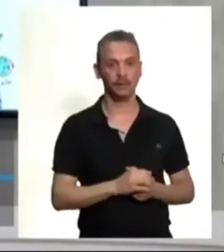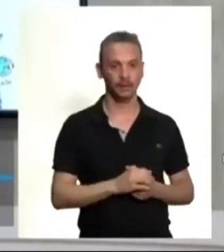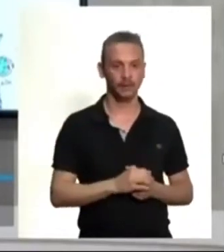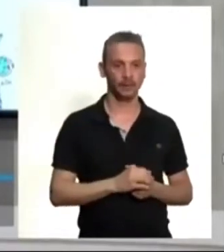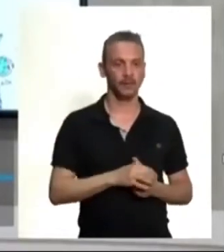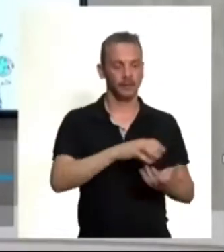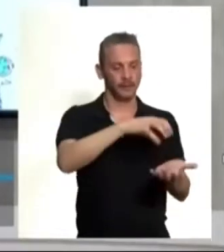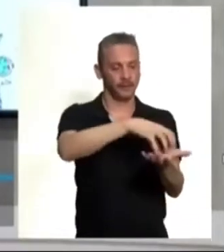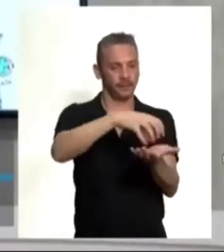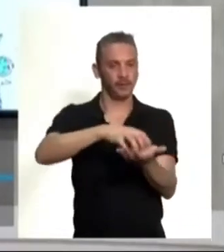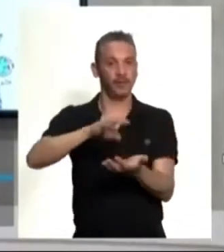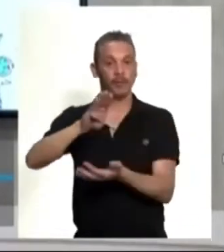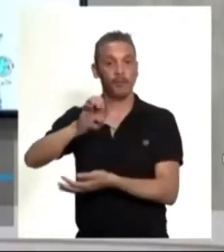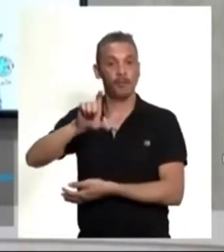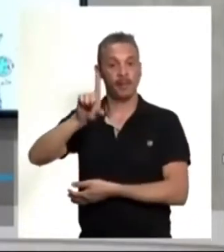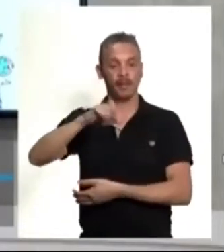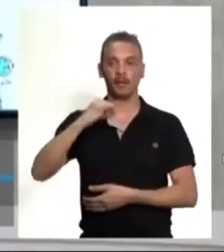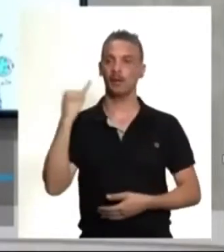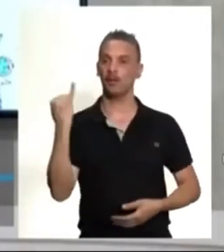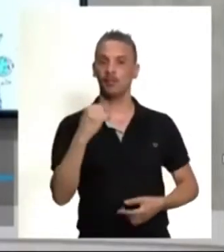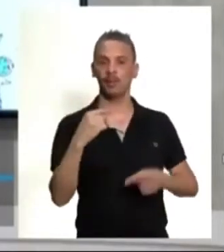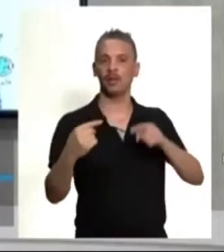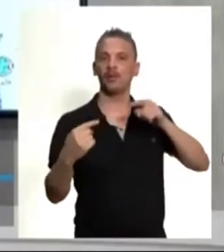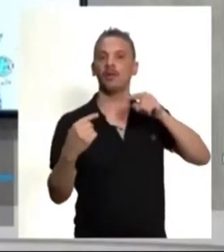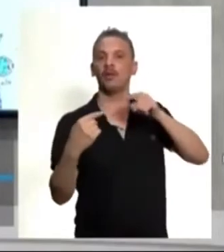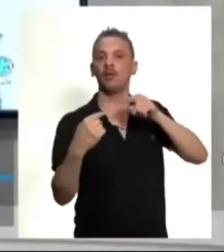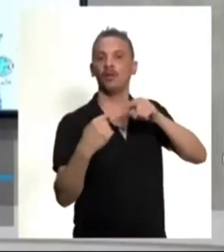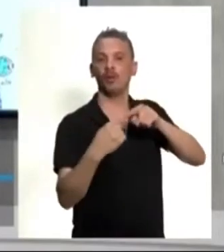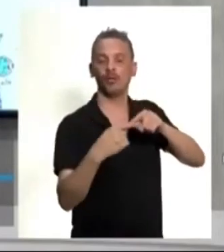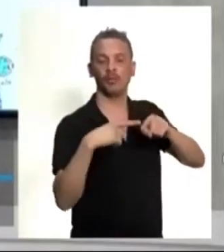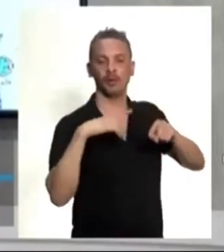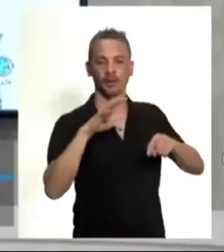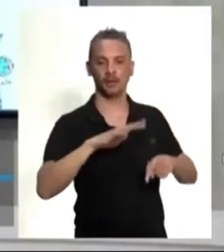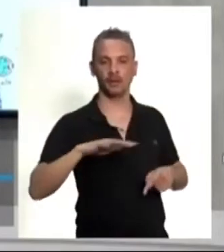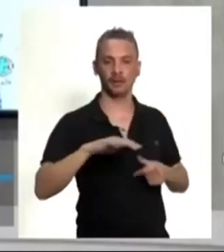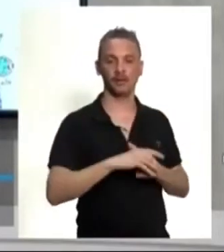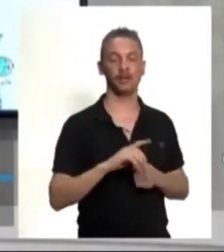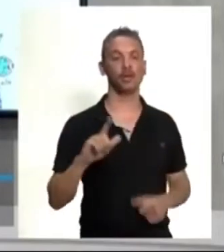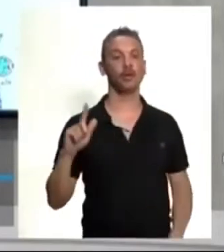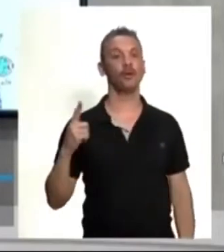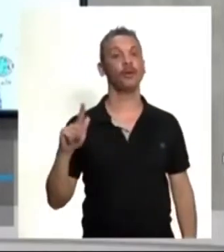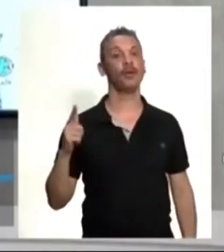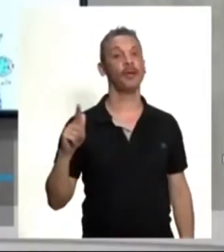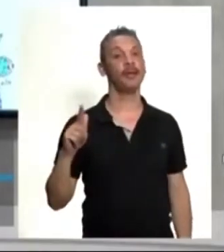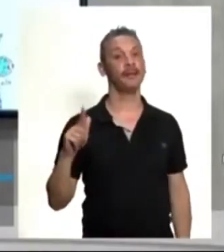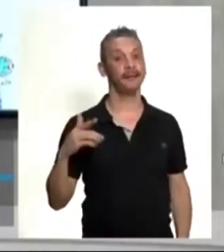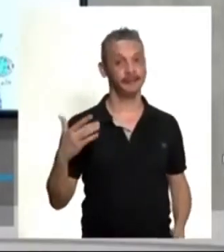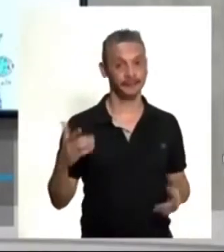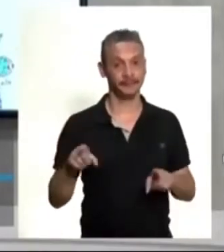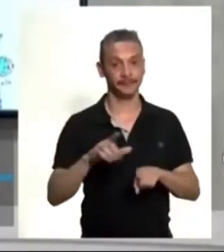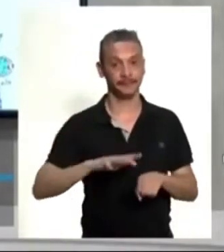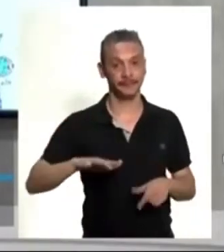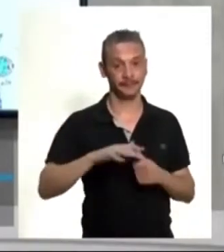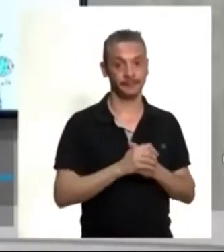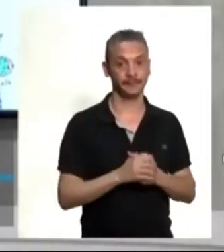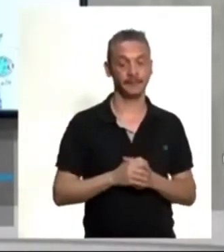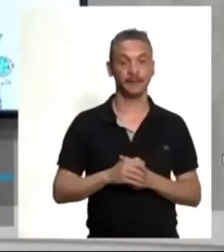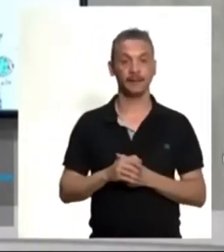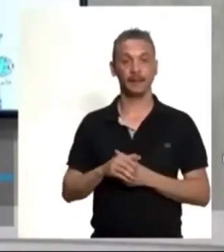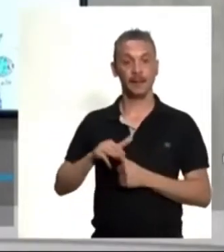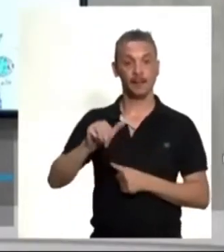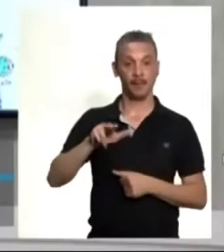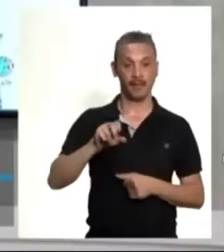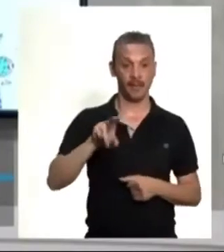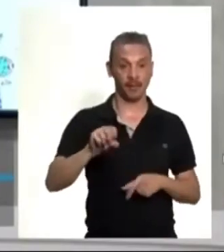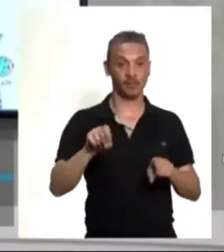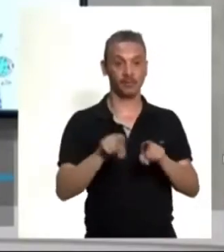contexto regional, Belém é super importante, polariza, né, a região. Goiânia, para a região centro-oeste. Manaus também